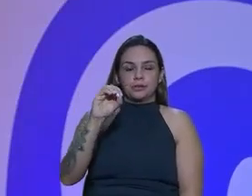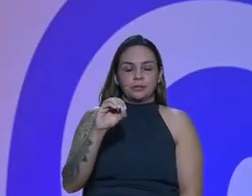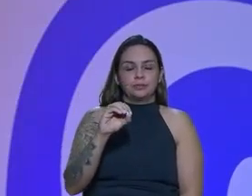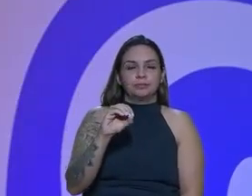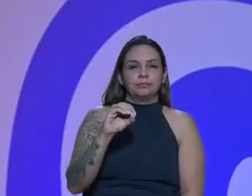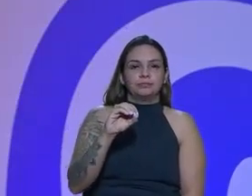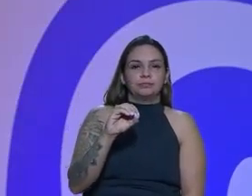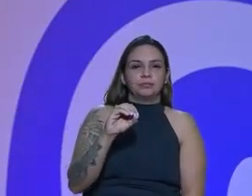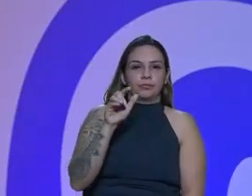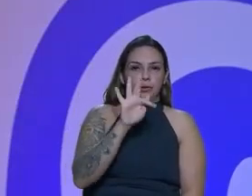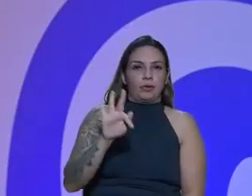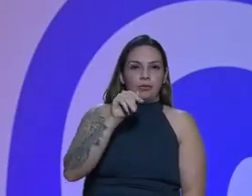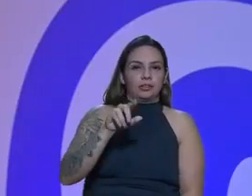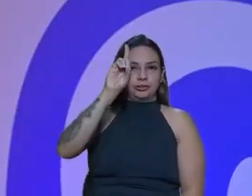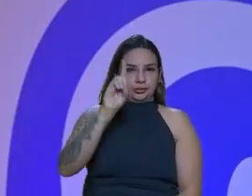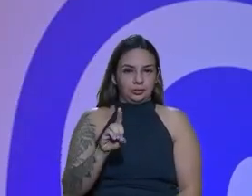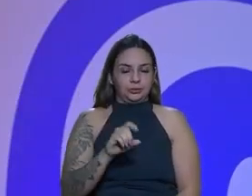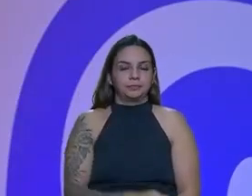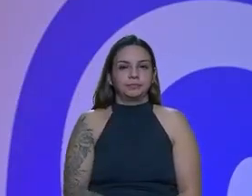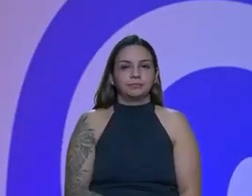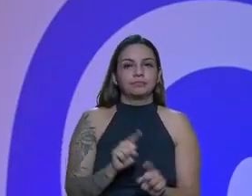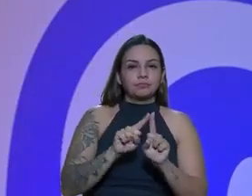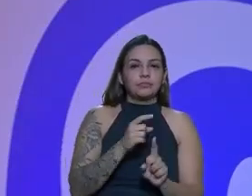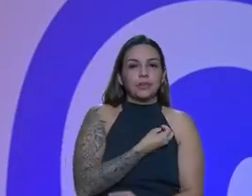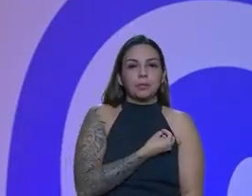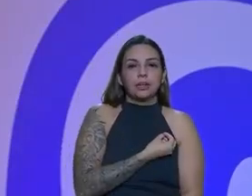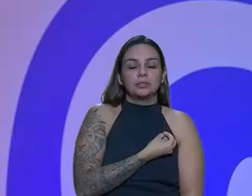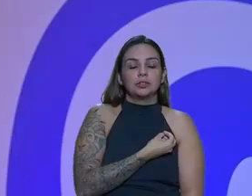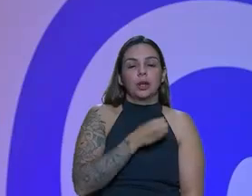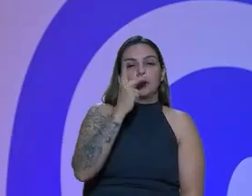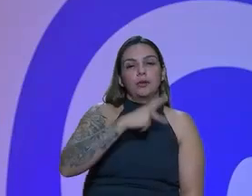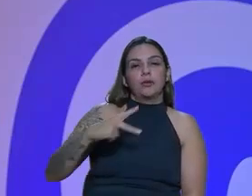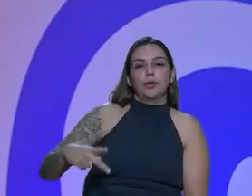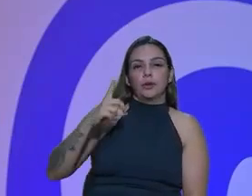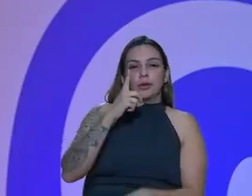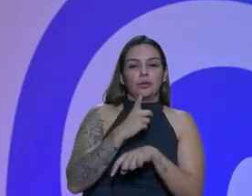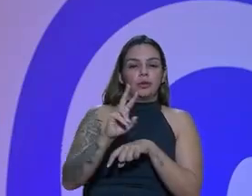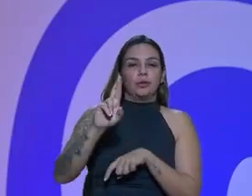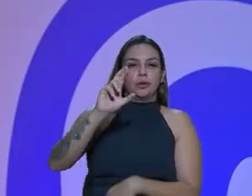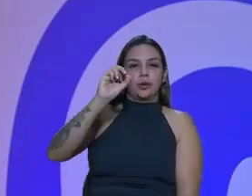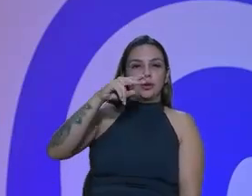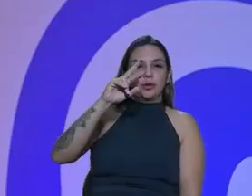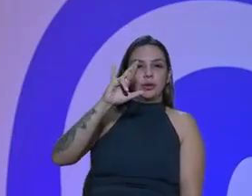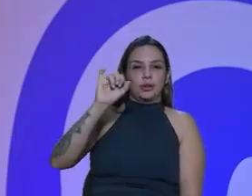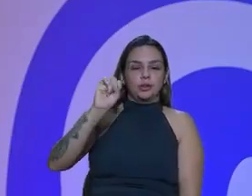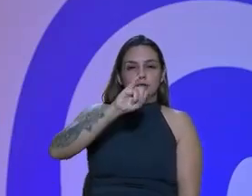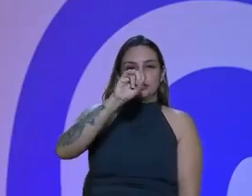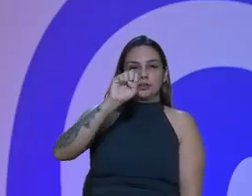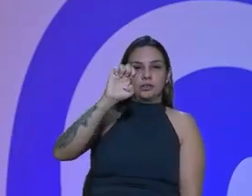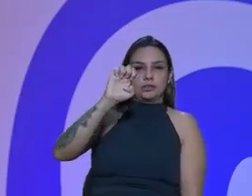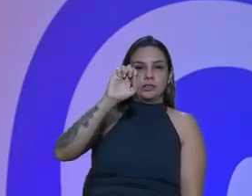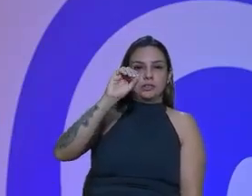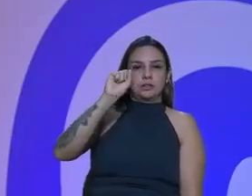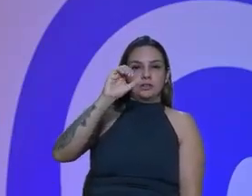Oliveira, reitor do Uniaraxá. Registramos a presença do professor doutor honoris causa José